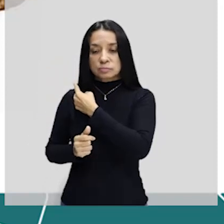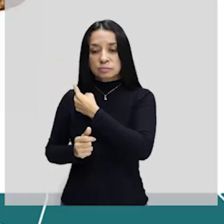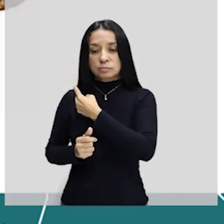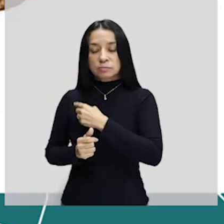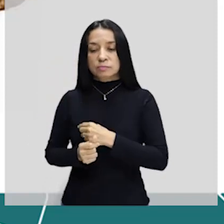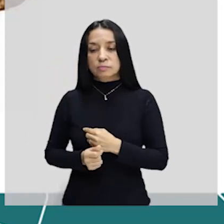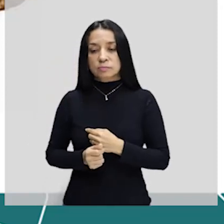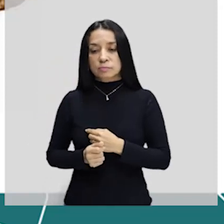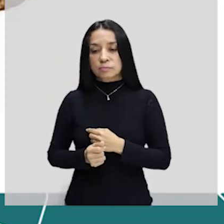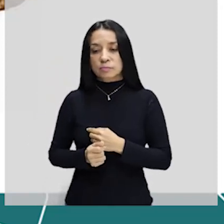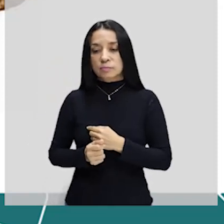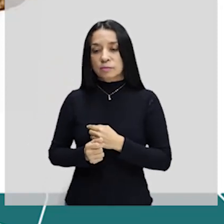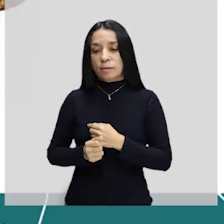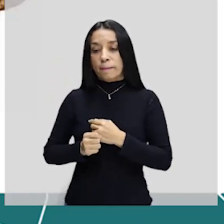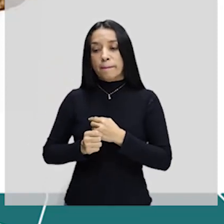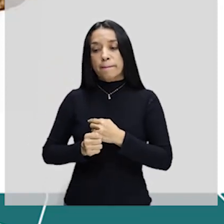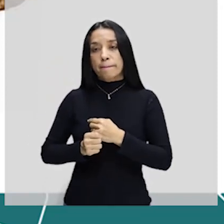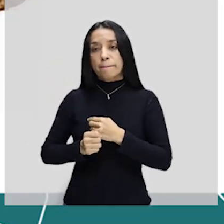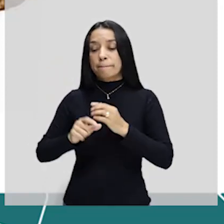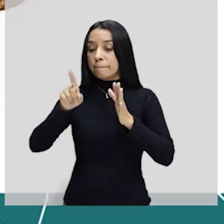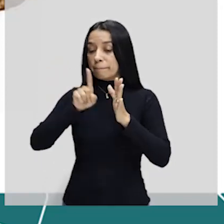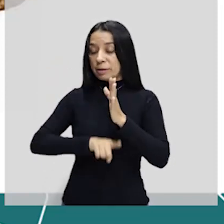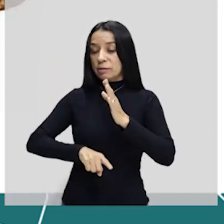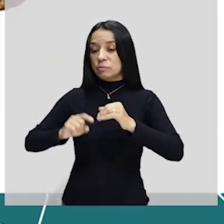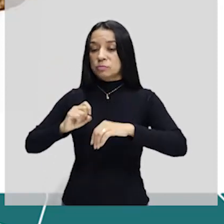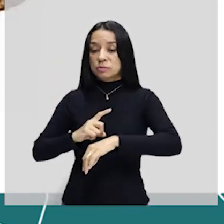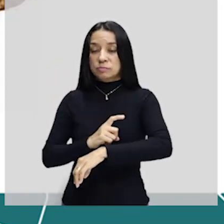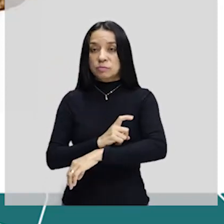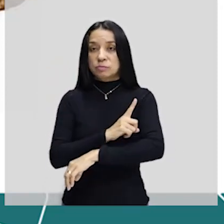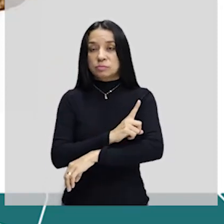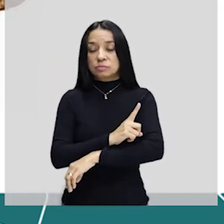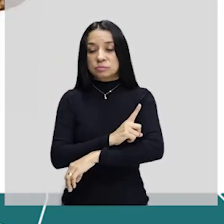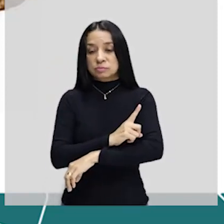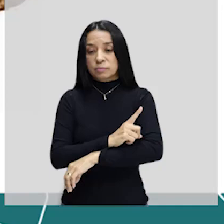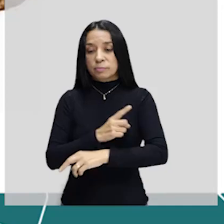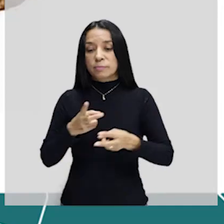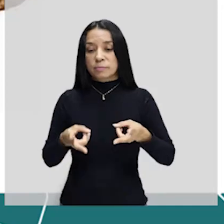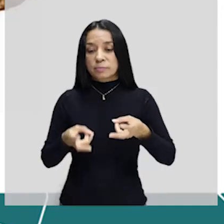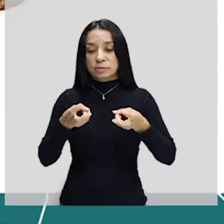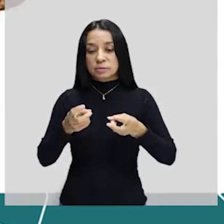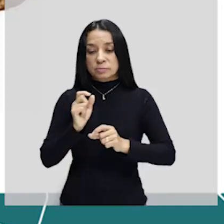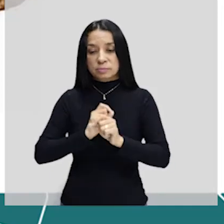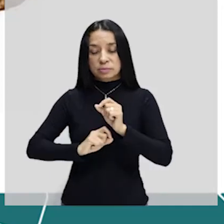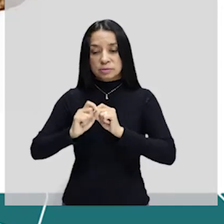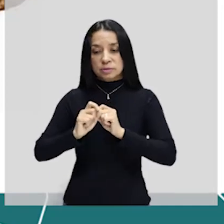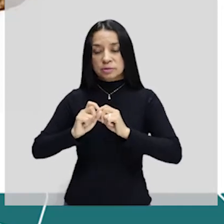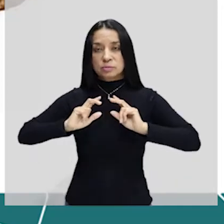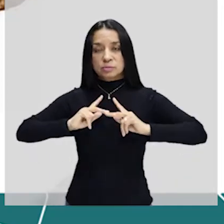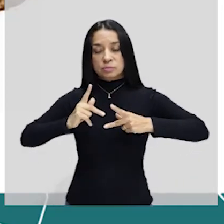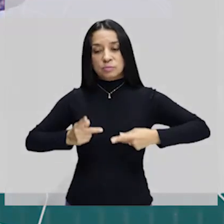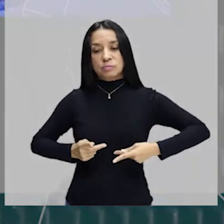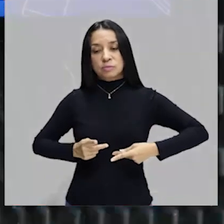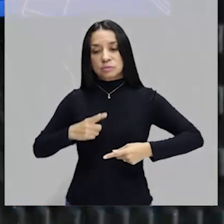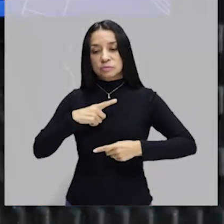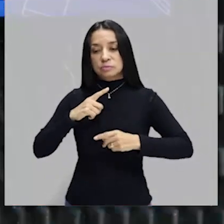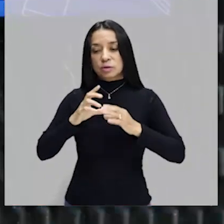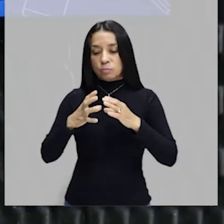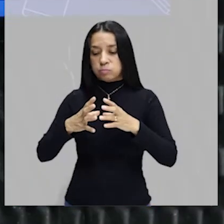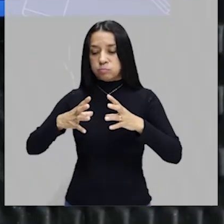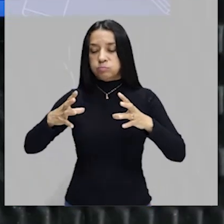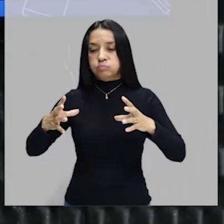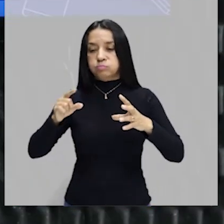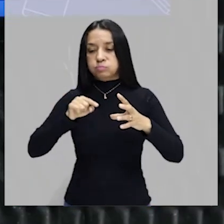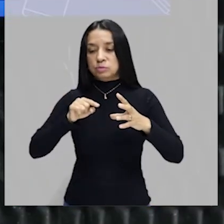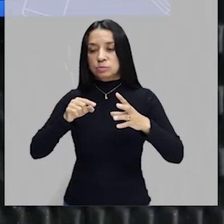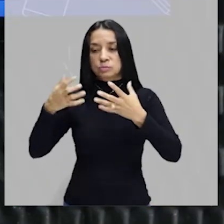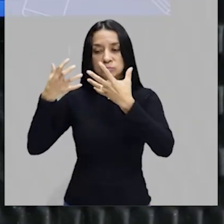primatas menos evoluídos, a gente vai perceber que nos seres humanos ocorreu um aumento ali da calota craniana, tá? Isso fez